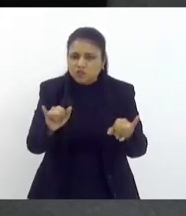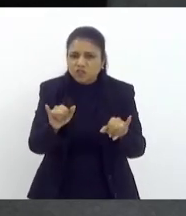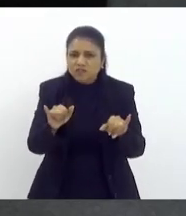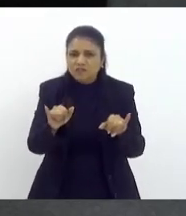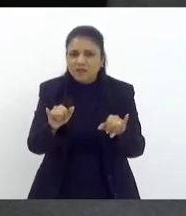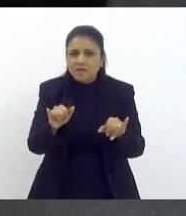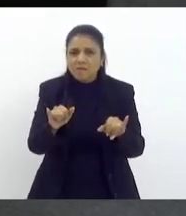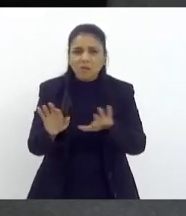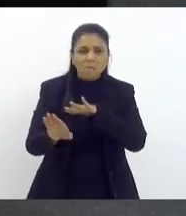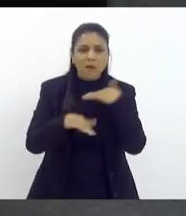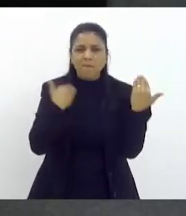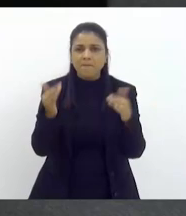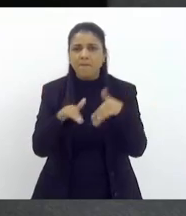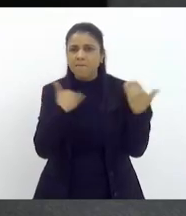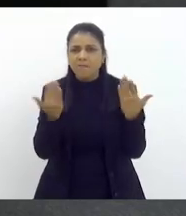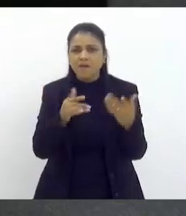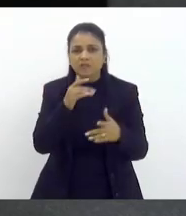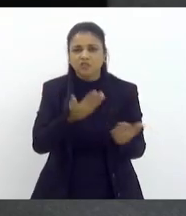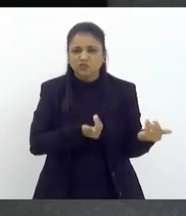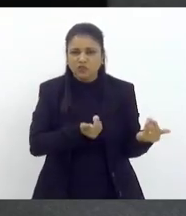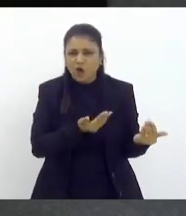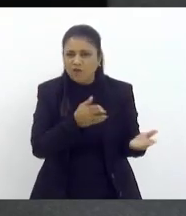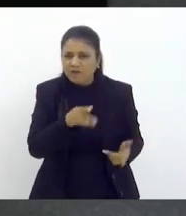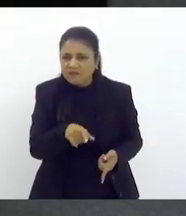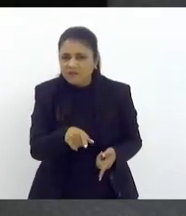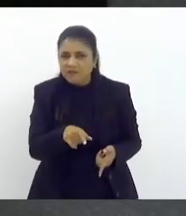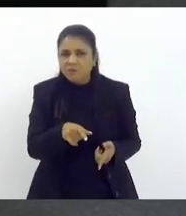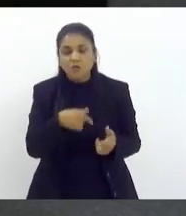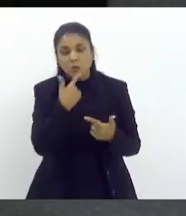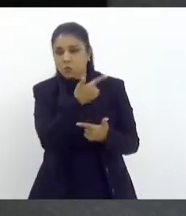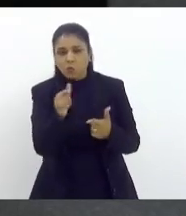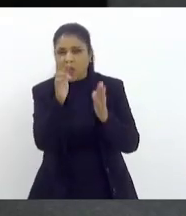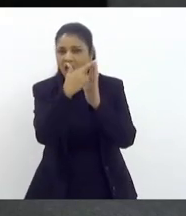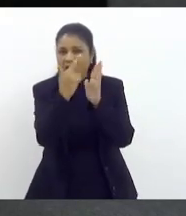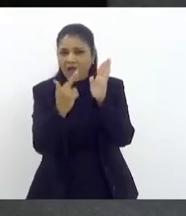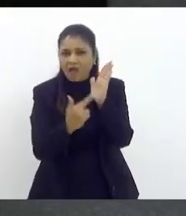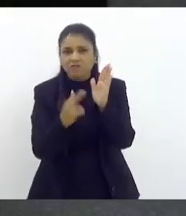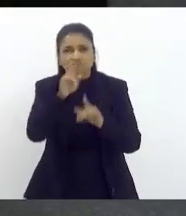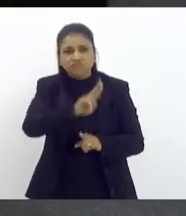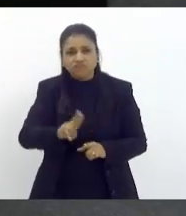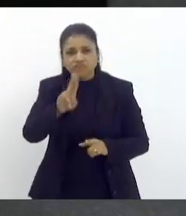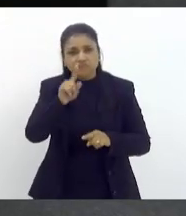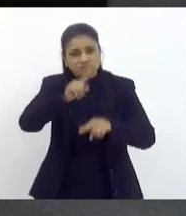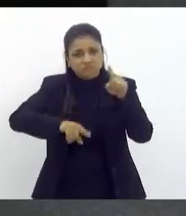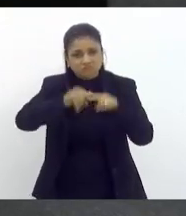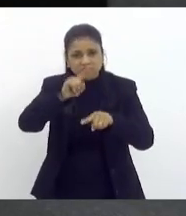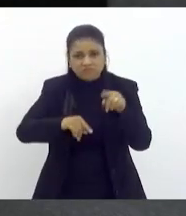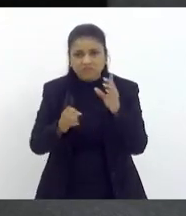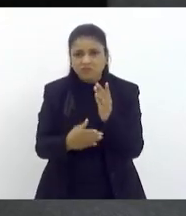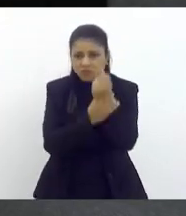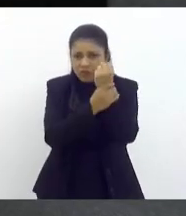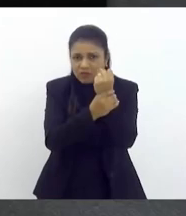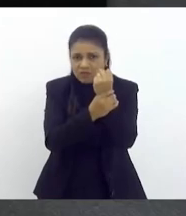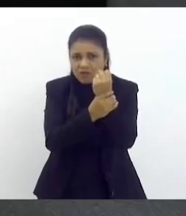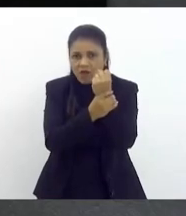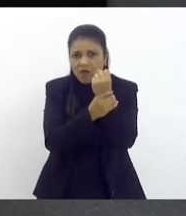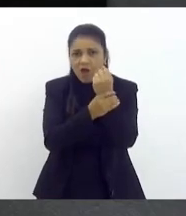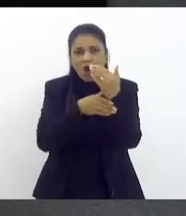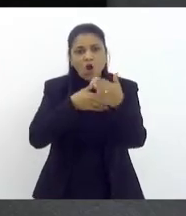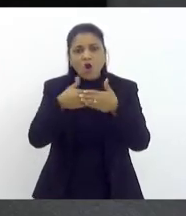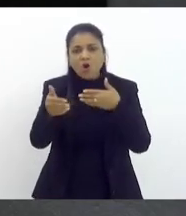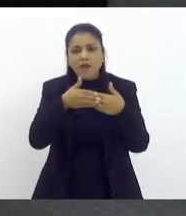existe regulamentação ou simplesmente porque não existe imposição de utilização de item de segurança você anda por qualquer